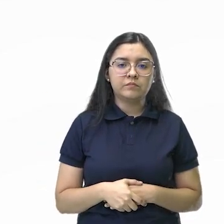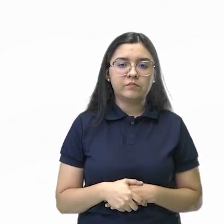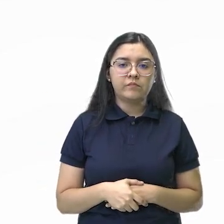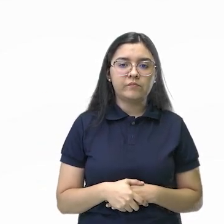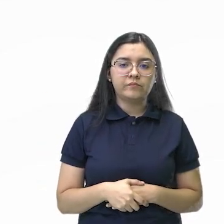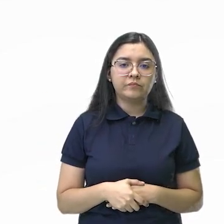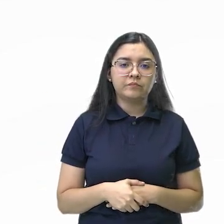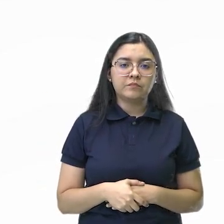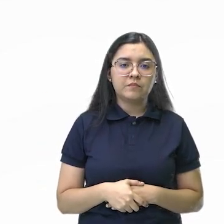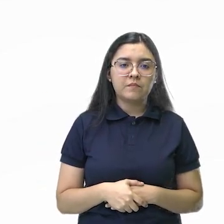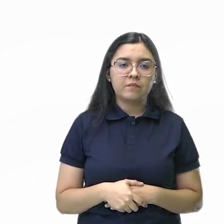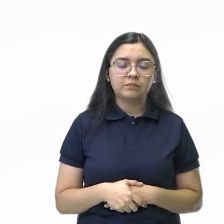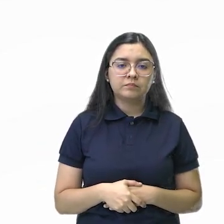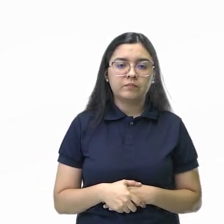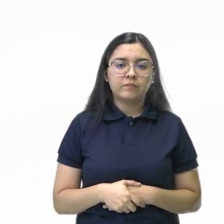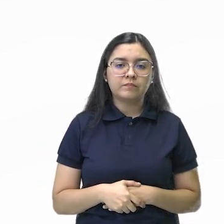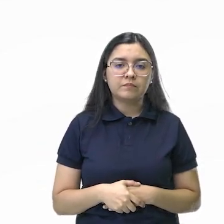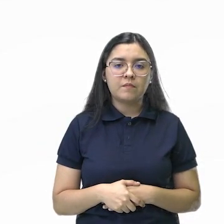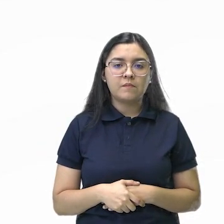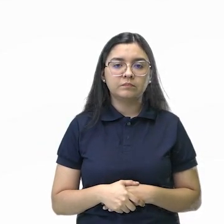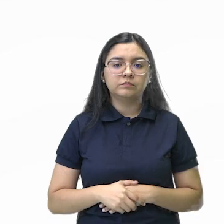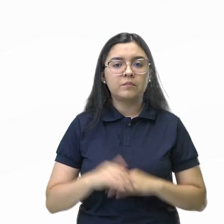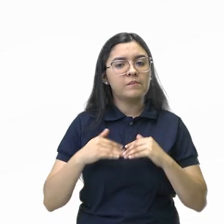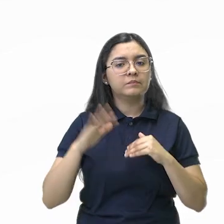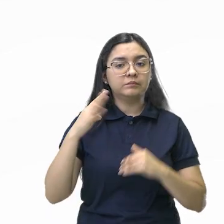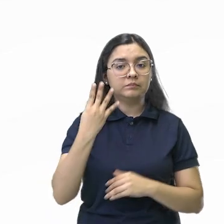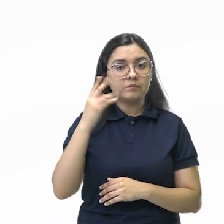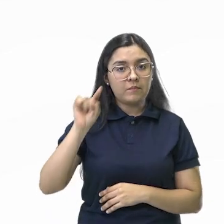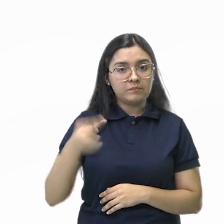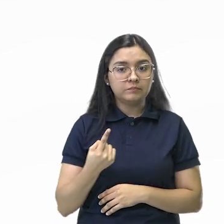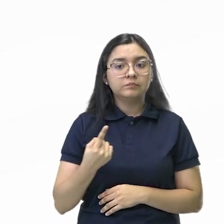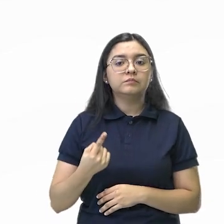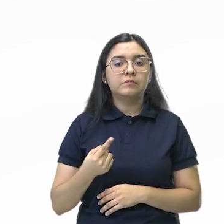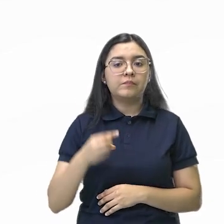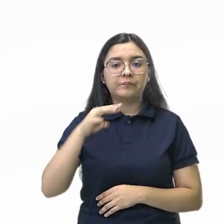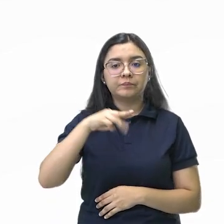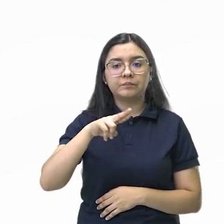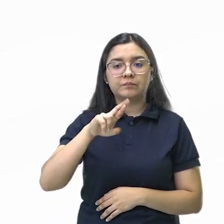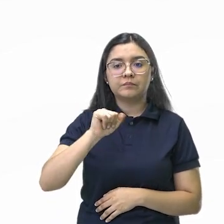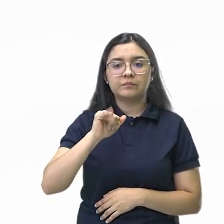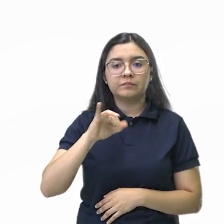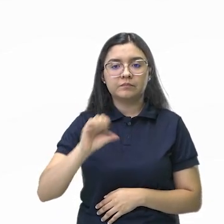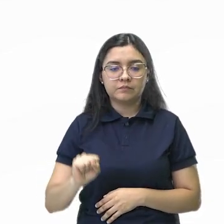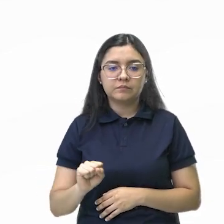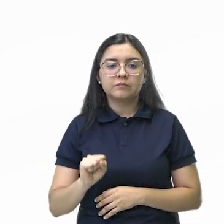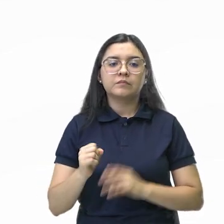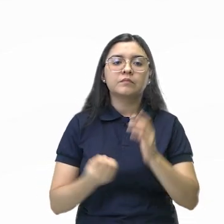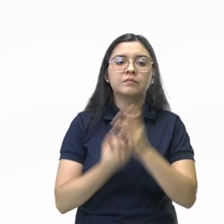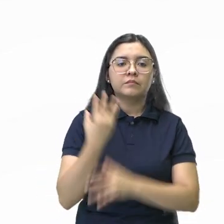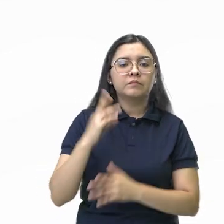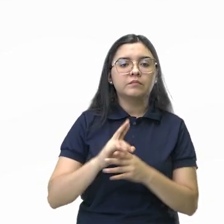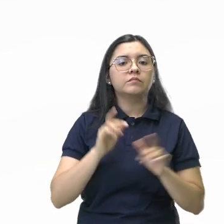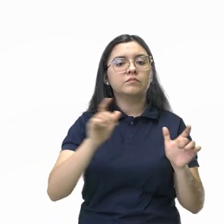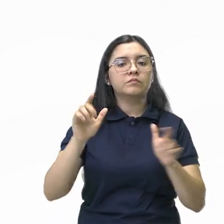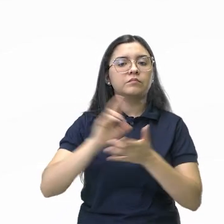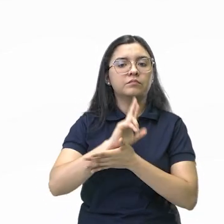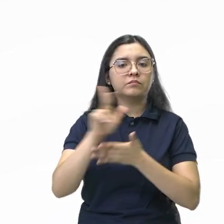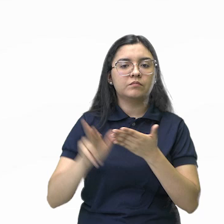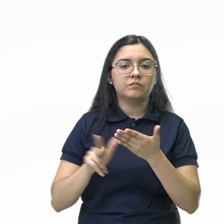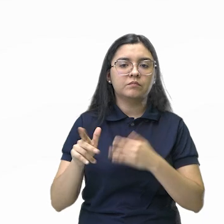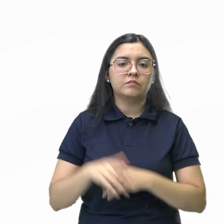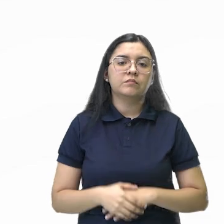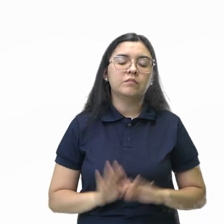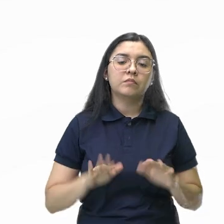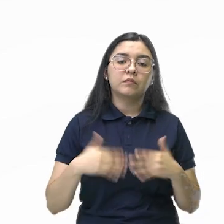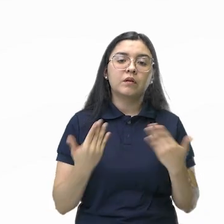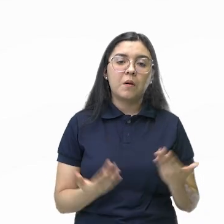vamos pedir desculpa, que é mais de 4 mil murais, certo? Que foram criados nos bairros diversos de